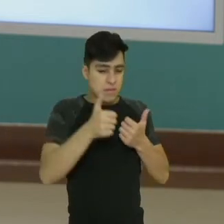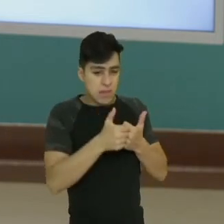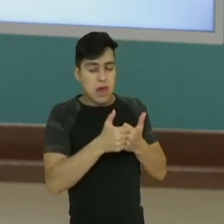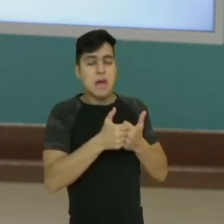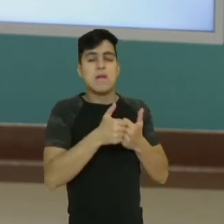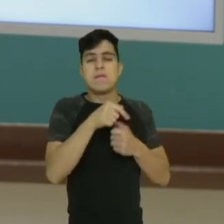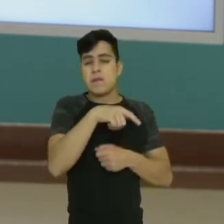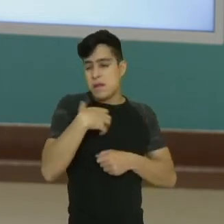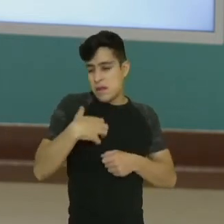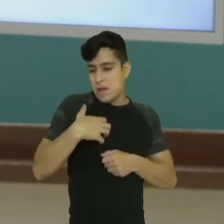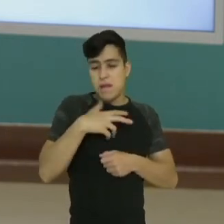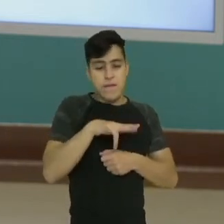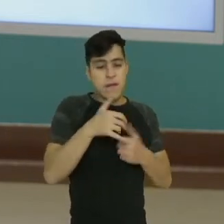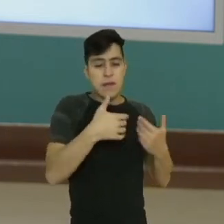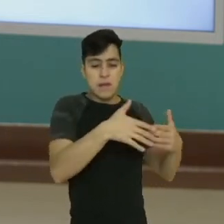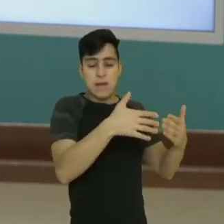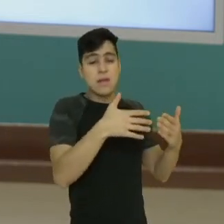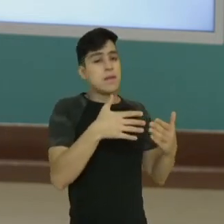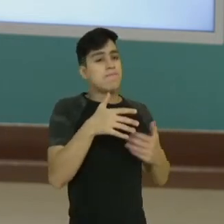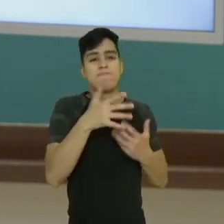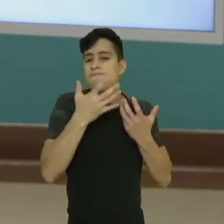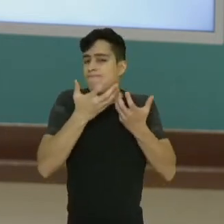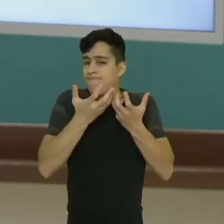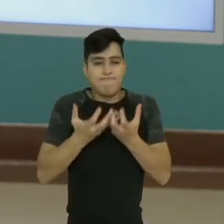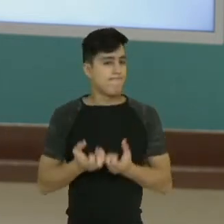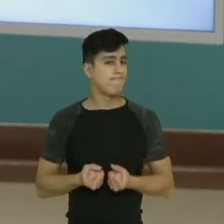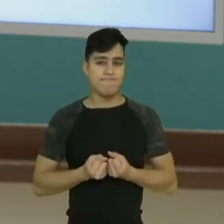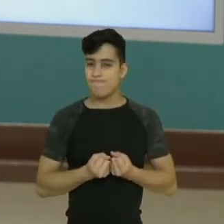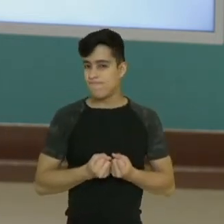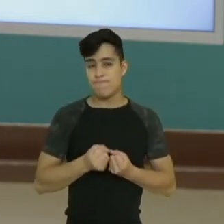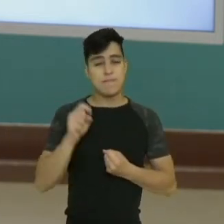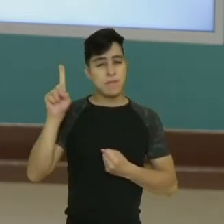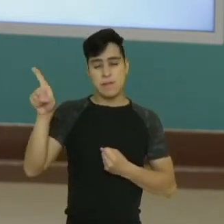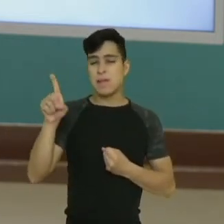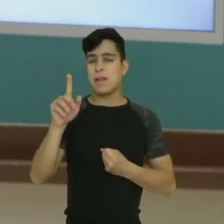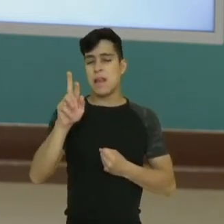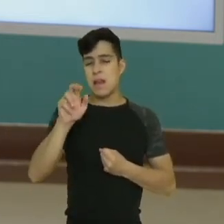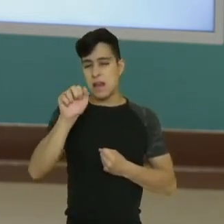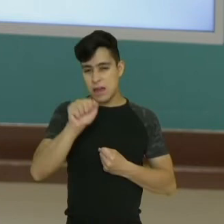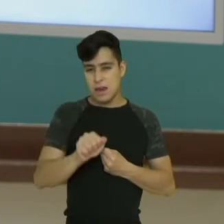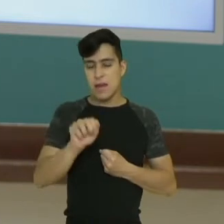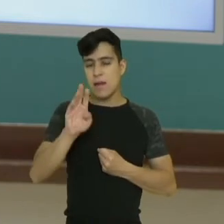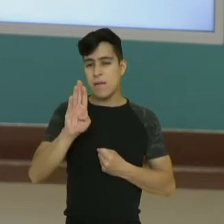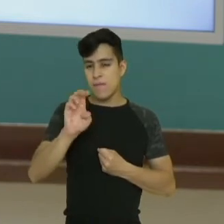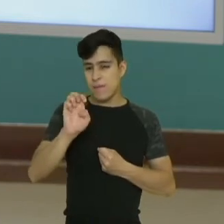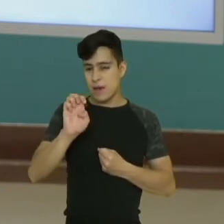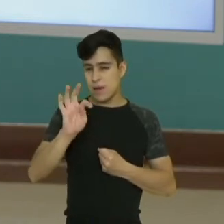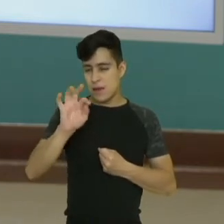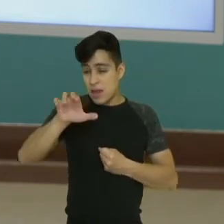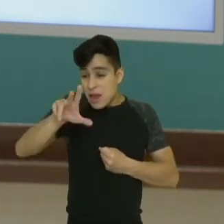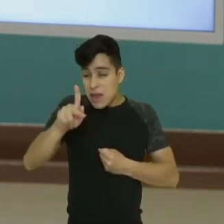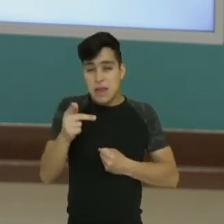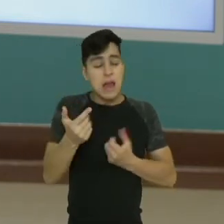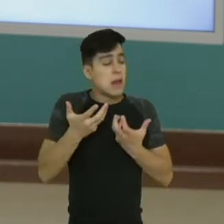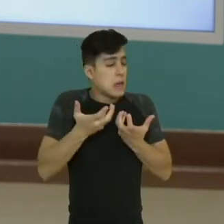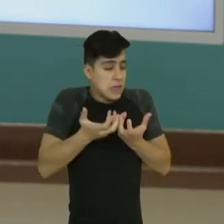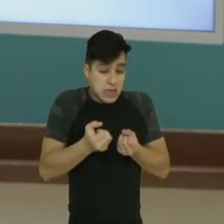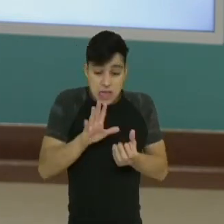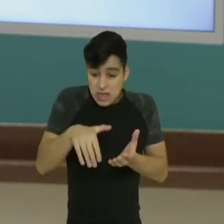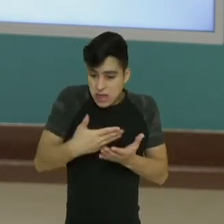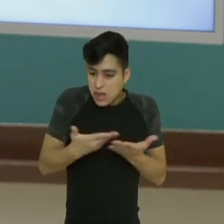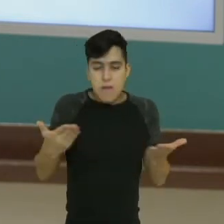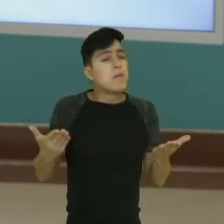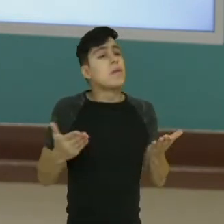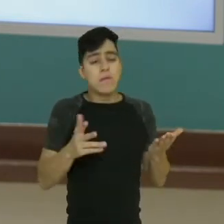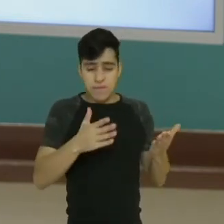então vou deixar com eles. Mas não, a Grã-Bretanha, né, não abriu mão de jeito nenhum e até hoje não abre mão